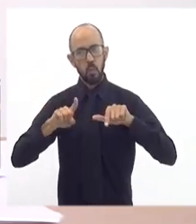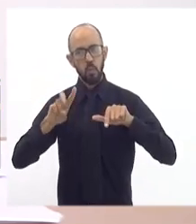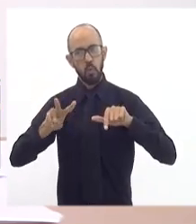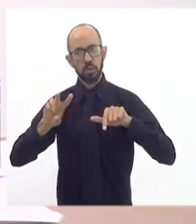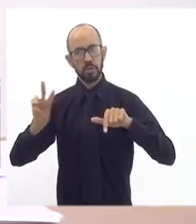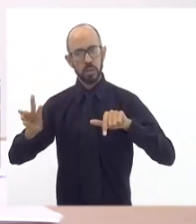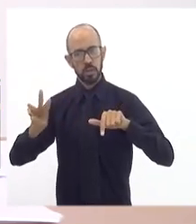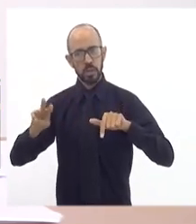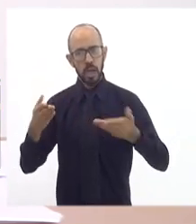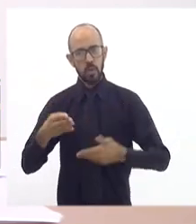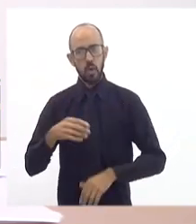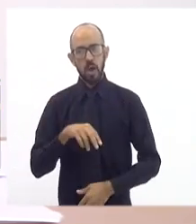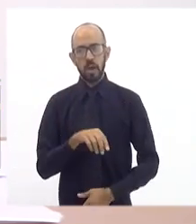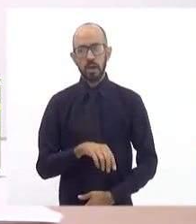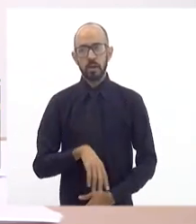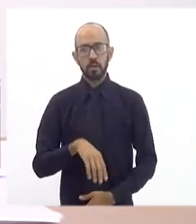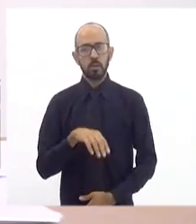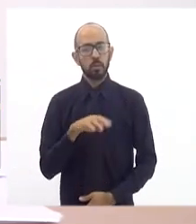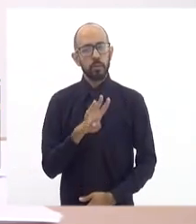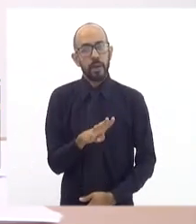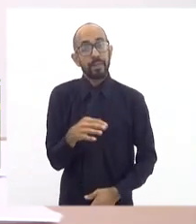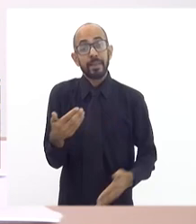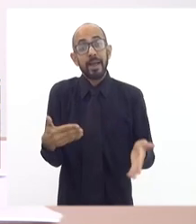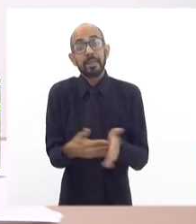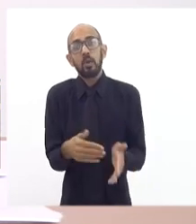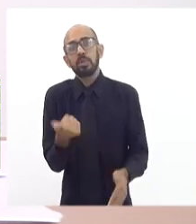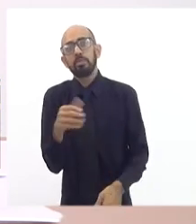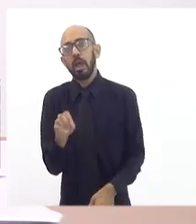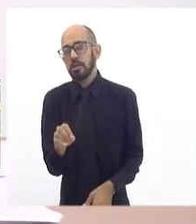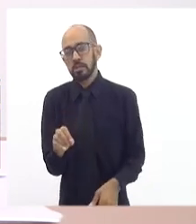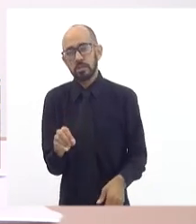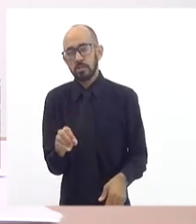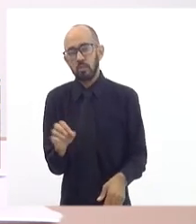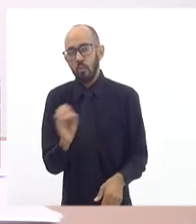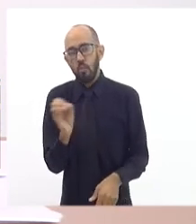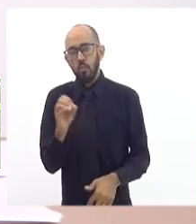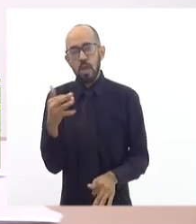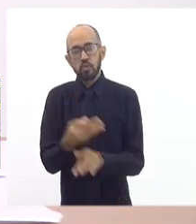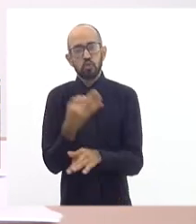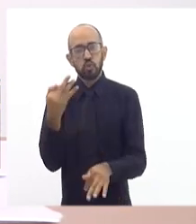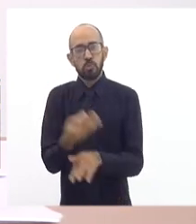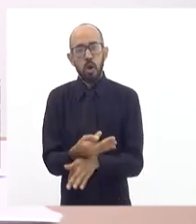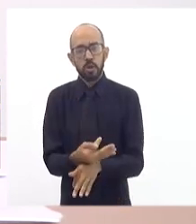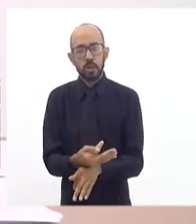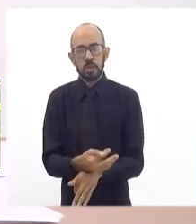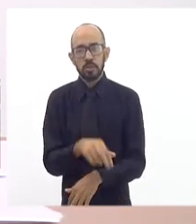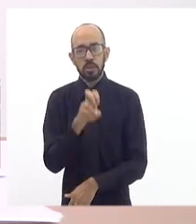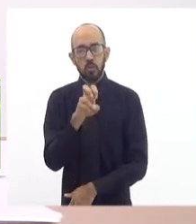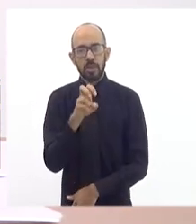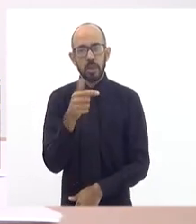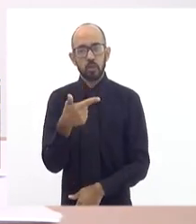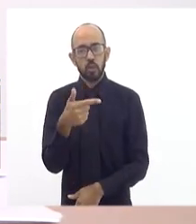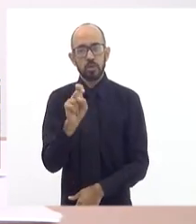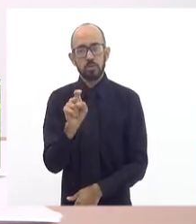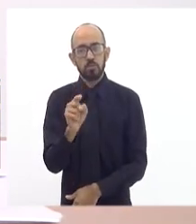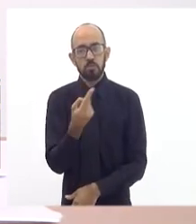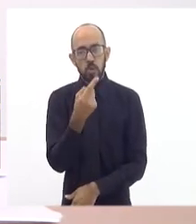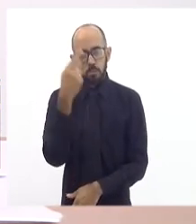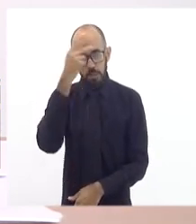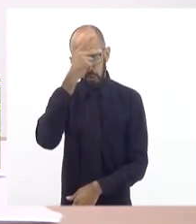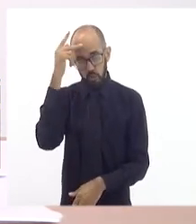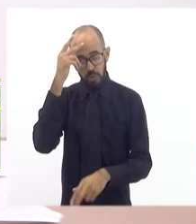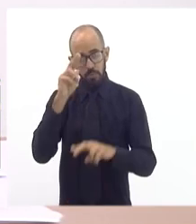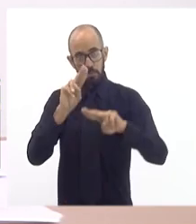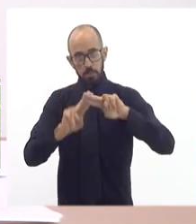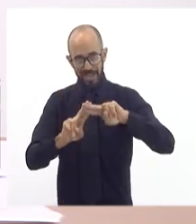quatro cinco seis ela tem 7 8 9 10 ninguém suporta mais são 52.000 52